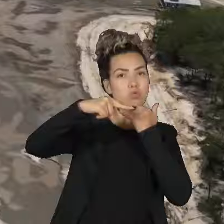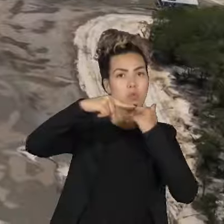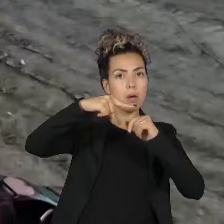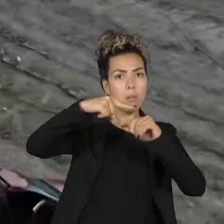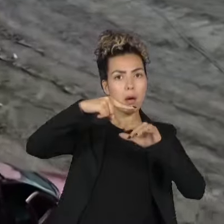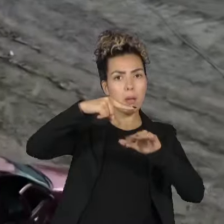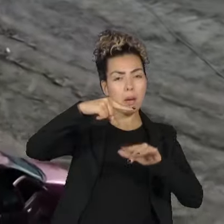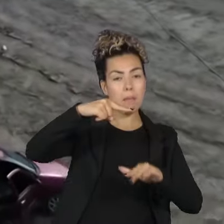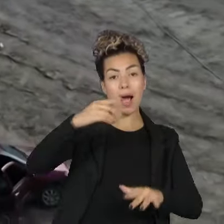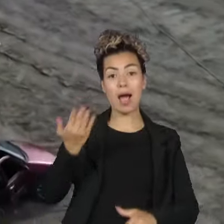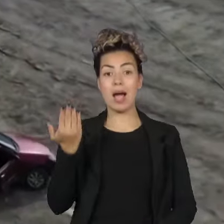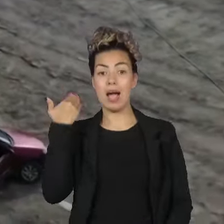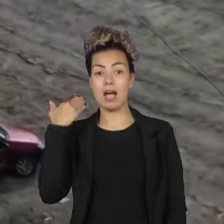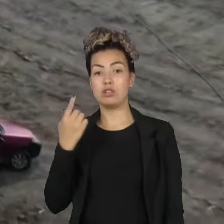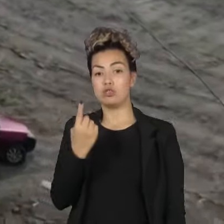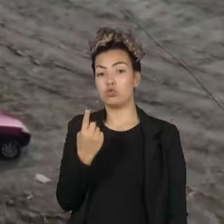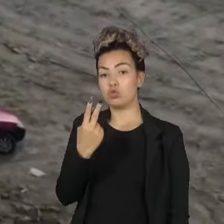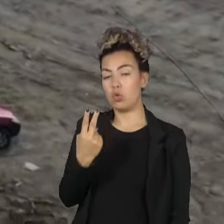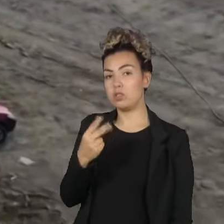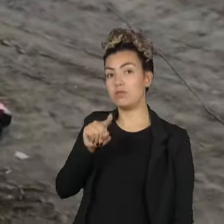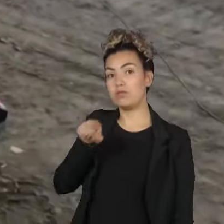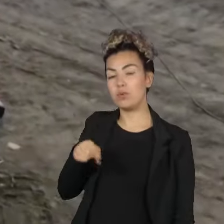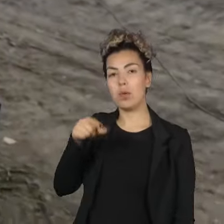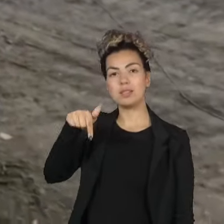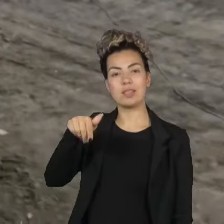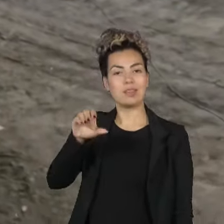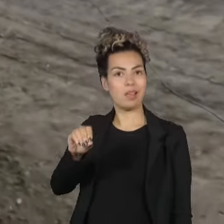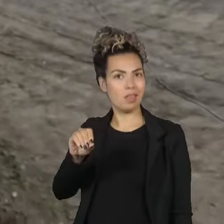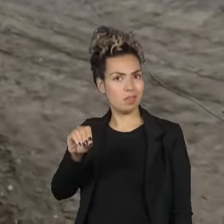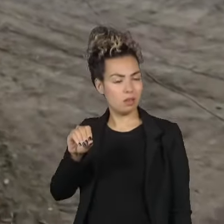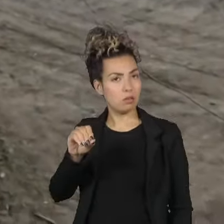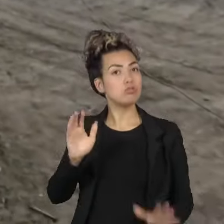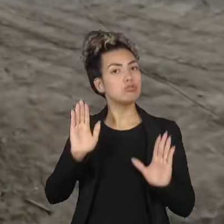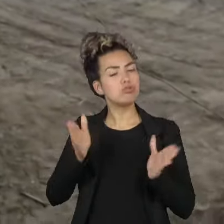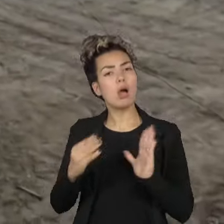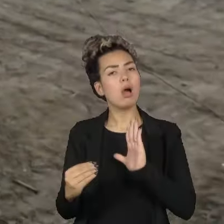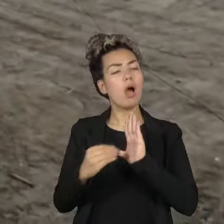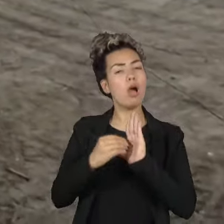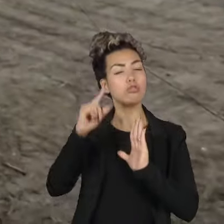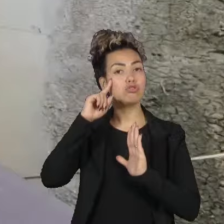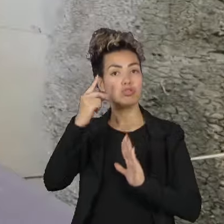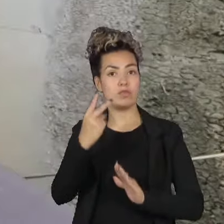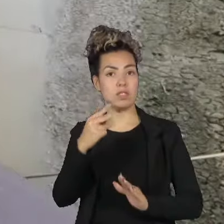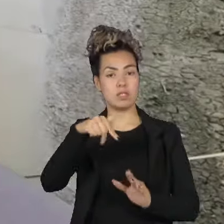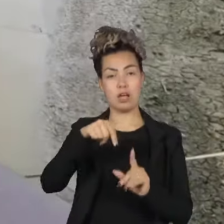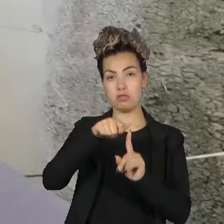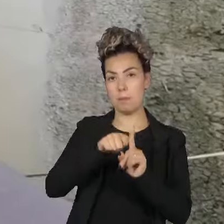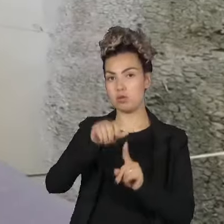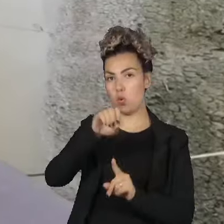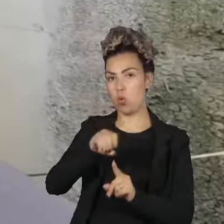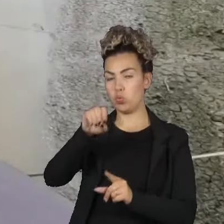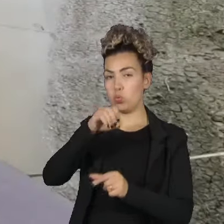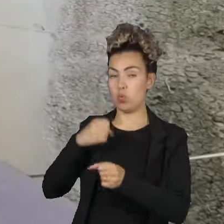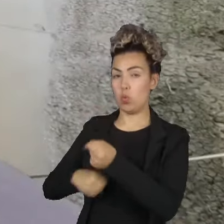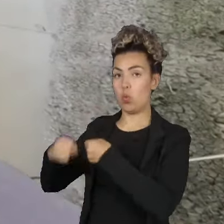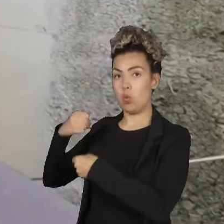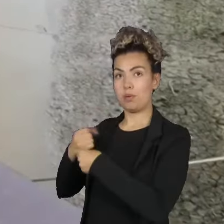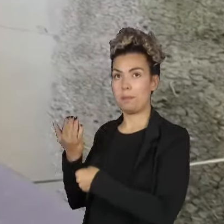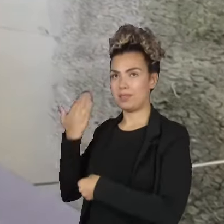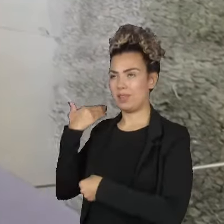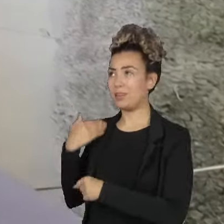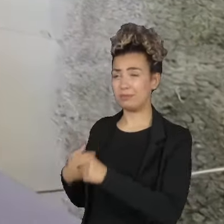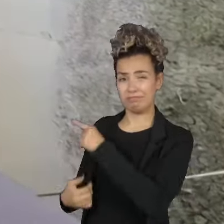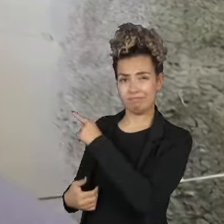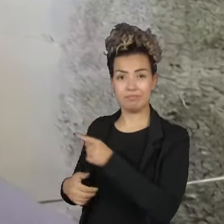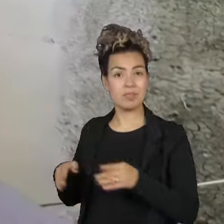de 12,70 cm, registrado no dia 27 de outubro do ano passado. O rio Negro